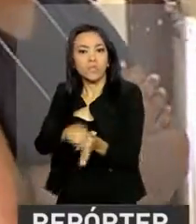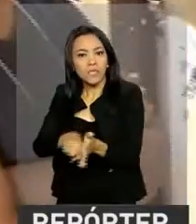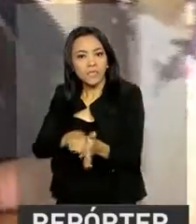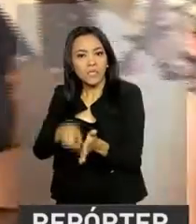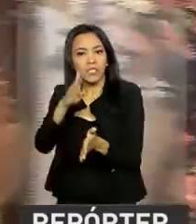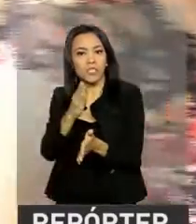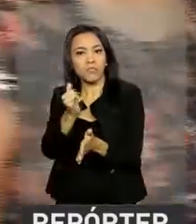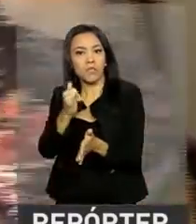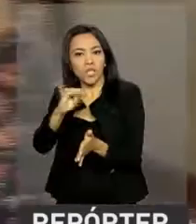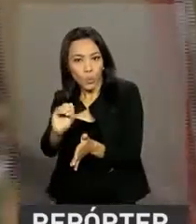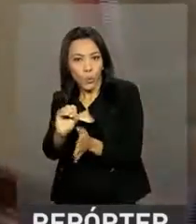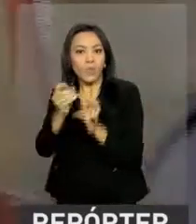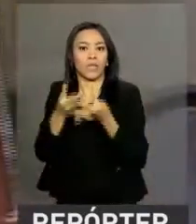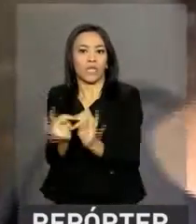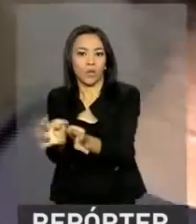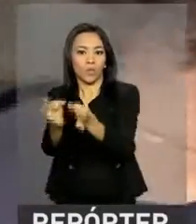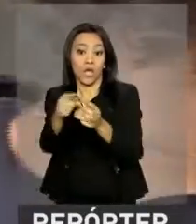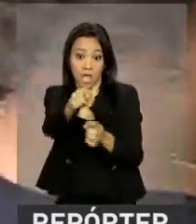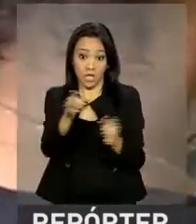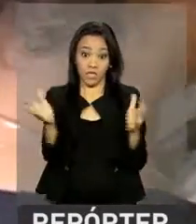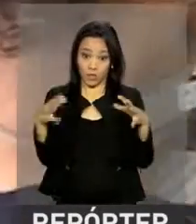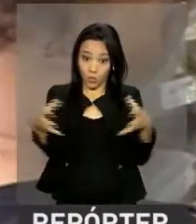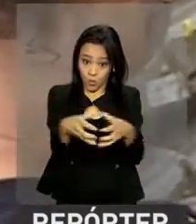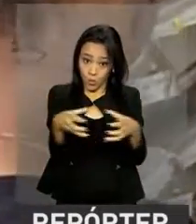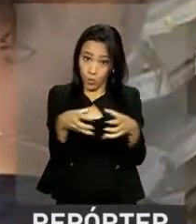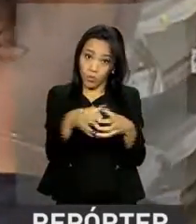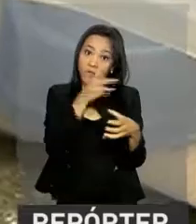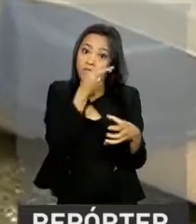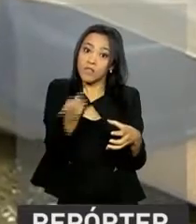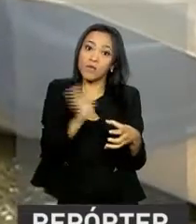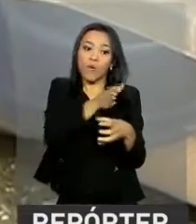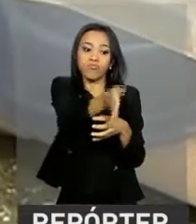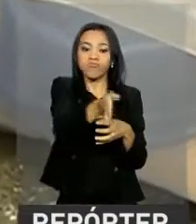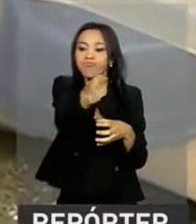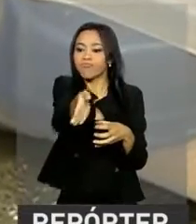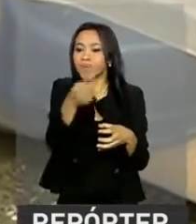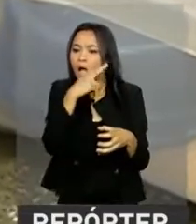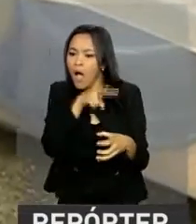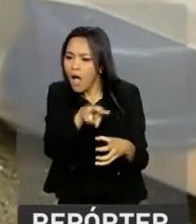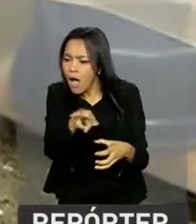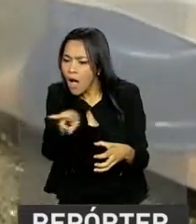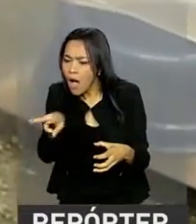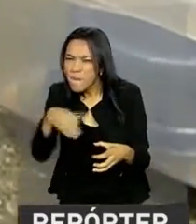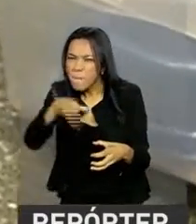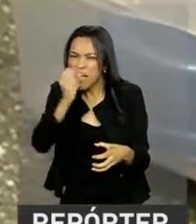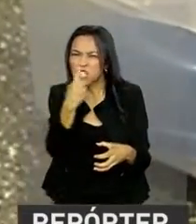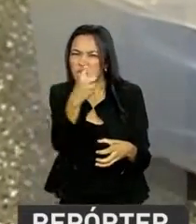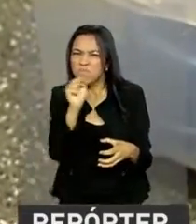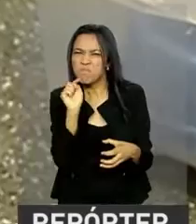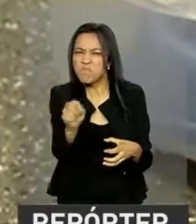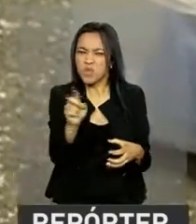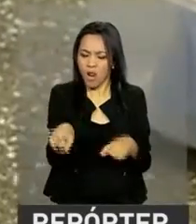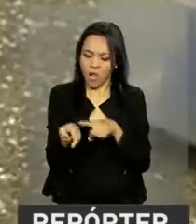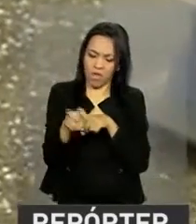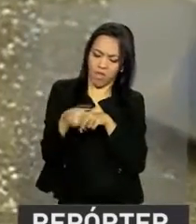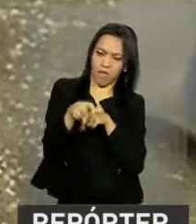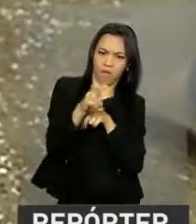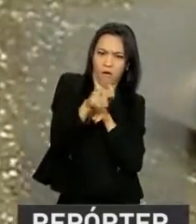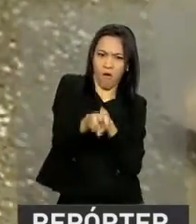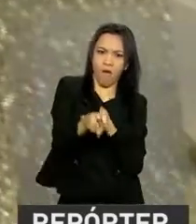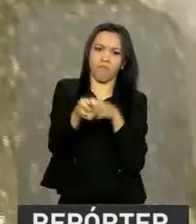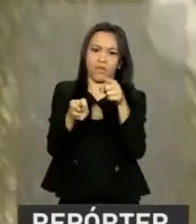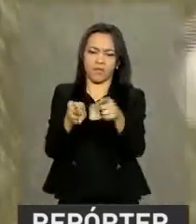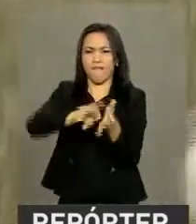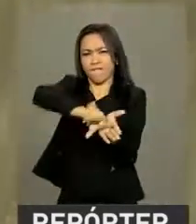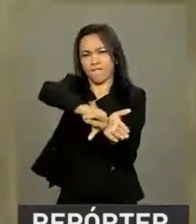Esse grupo de estudantes visitou o laboratório de herpetologia. Lá ficam mais de 1000 cobras peçonhentas, entre